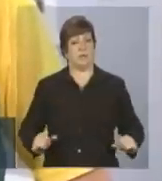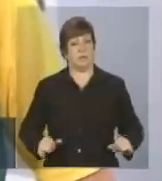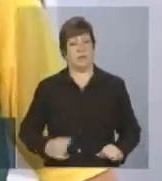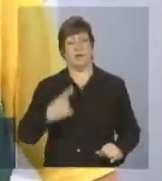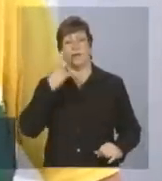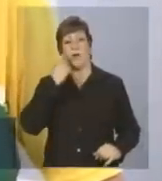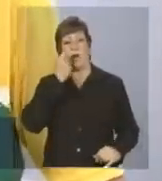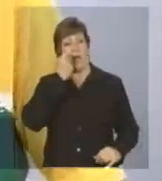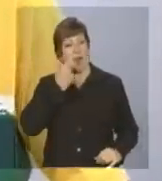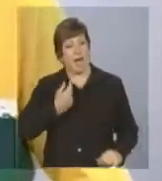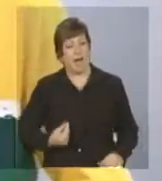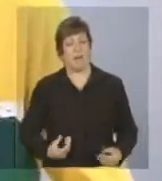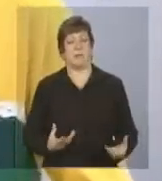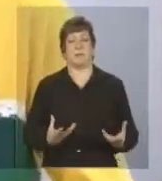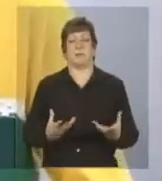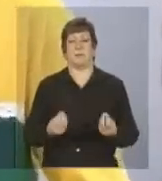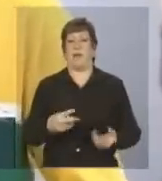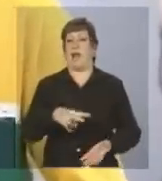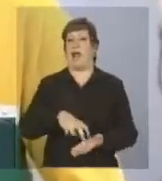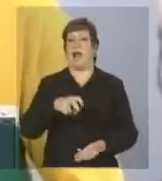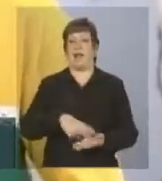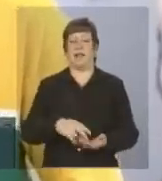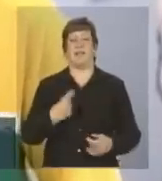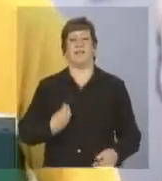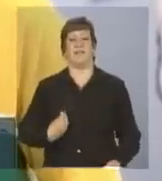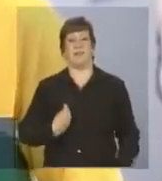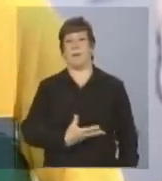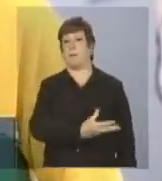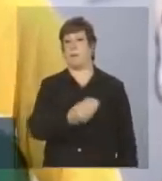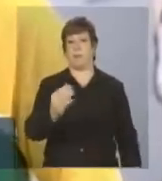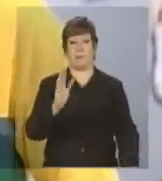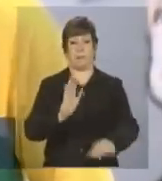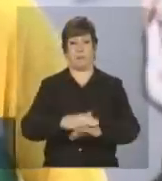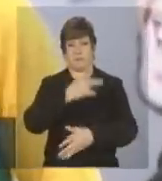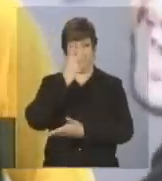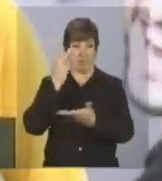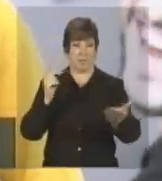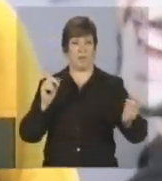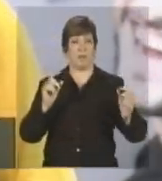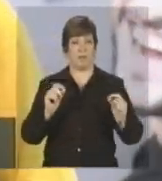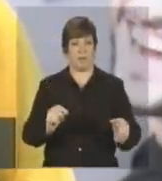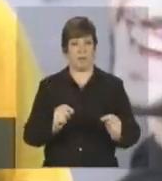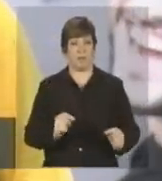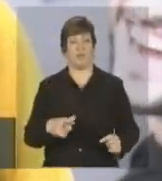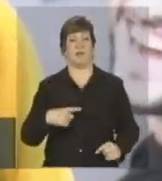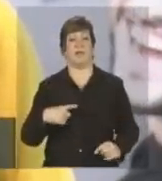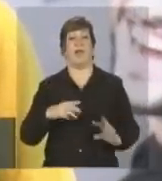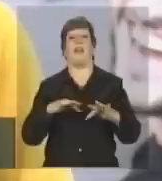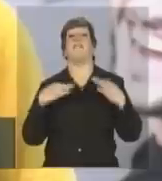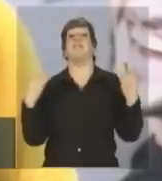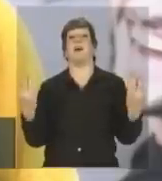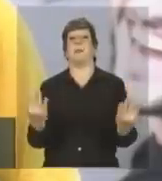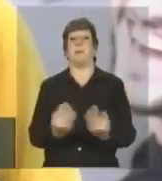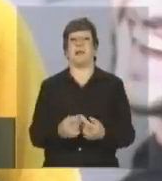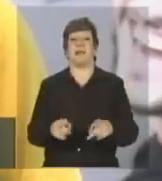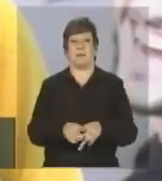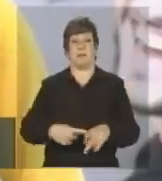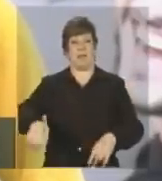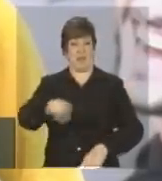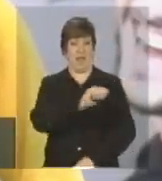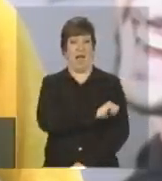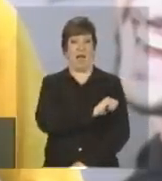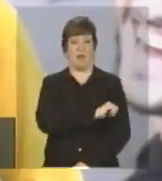alegria marcam a vida de milhões e milhões de pessoas, para além de 1 milhão de ProUnistas, das suas famílias, com